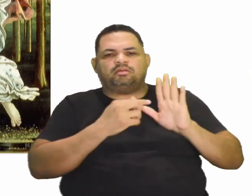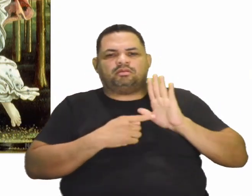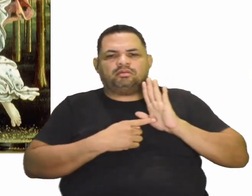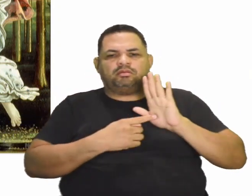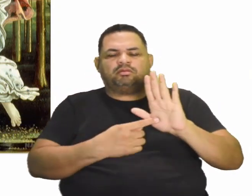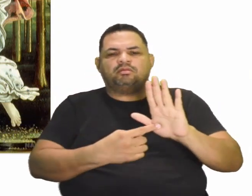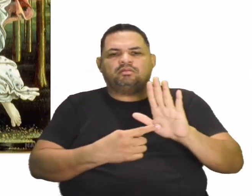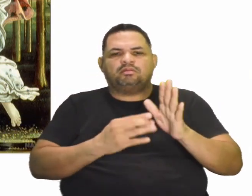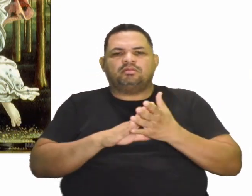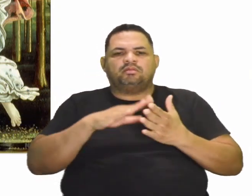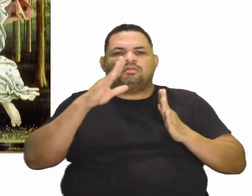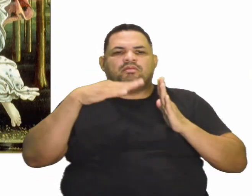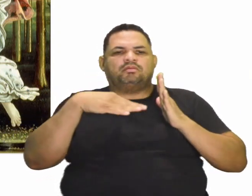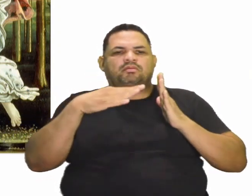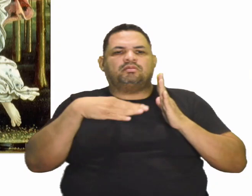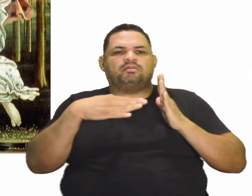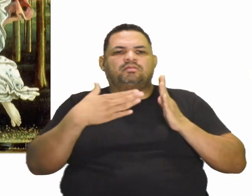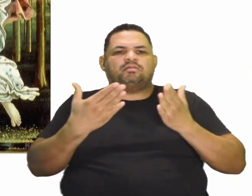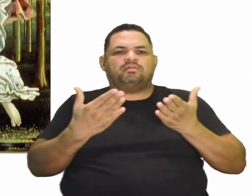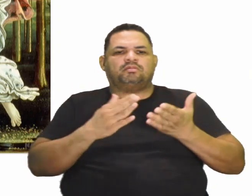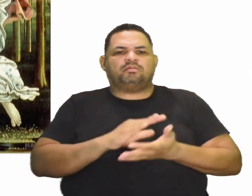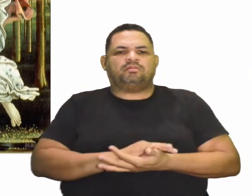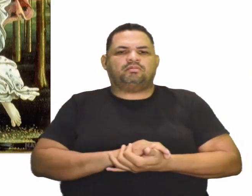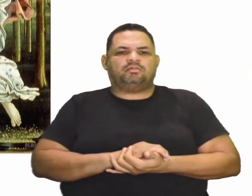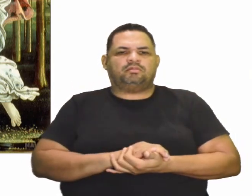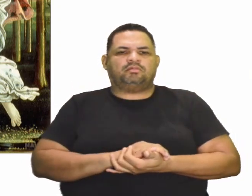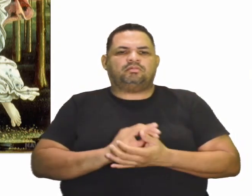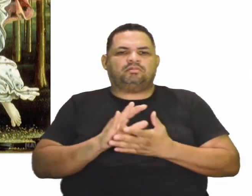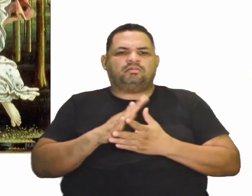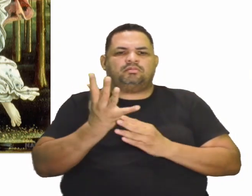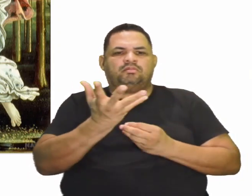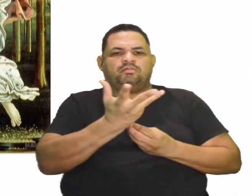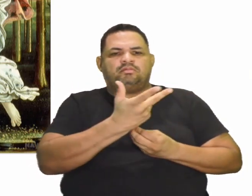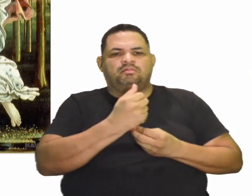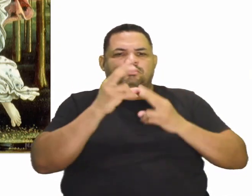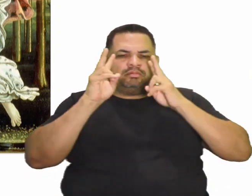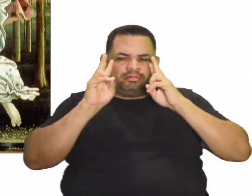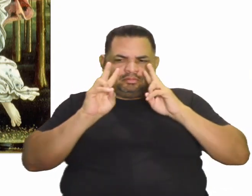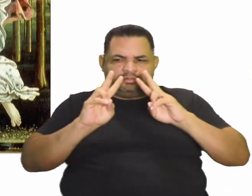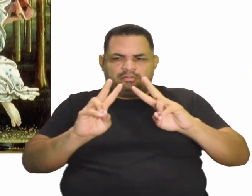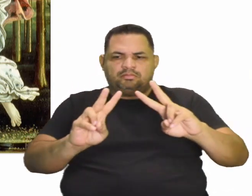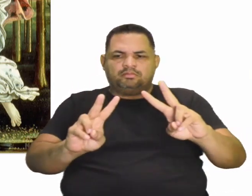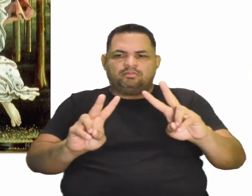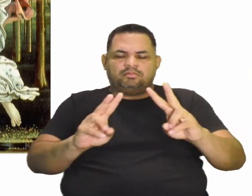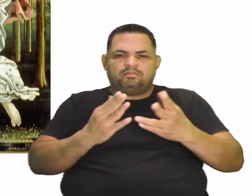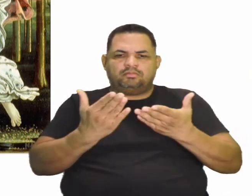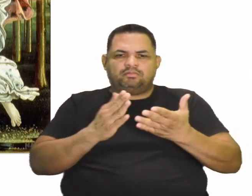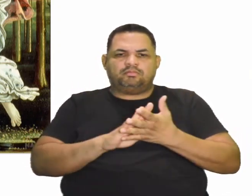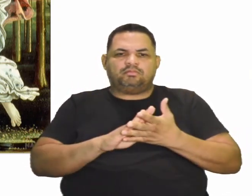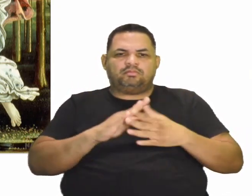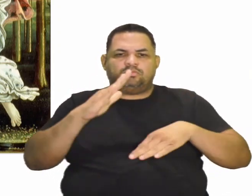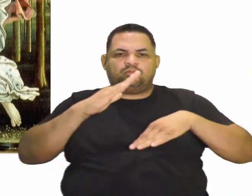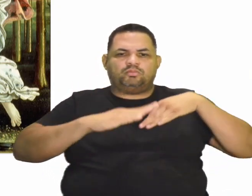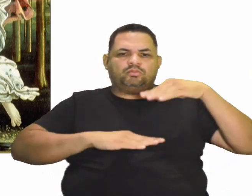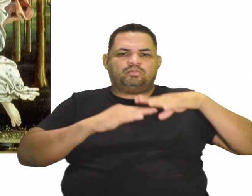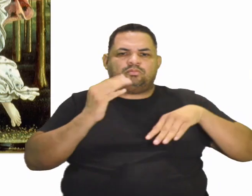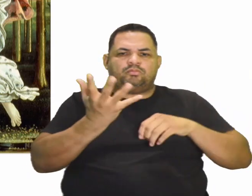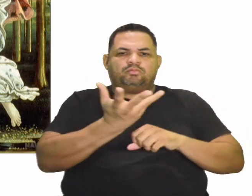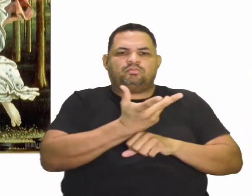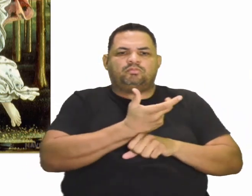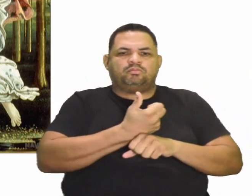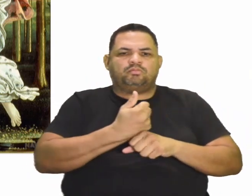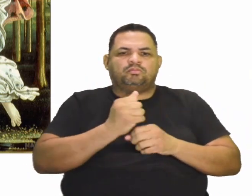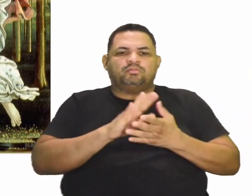aí na pintura, né, na arte visual. Então, os artistas estão